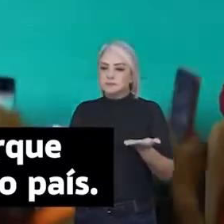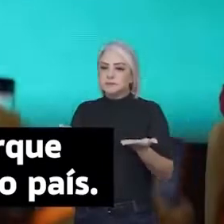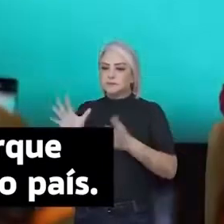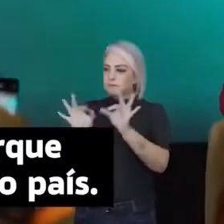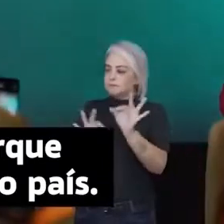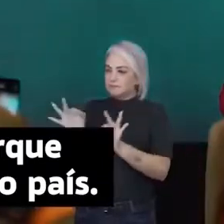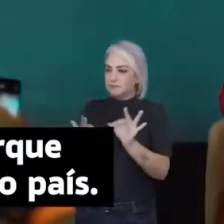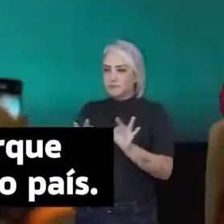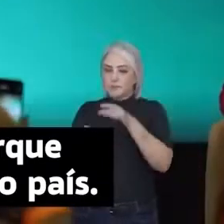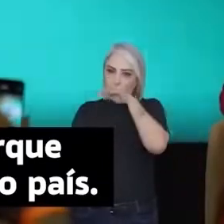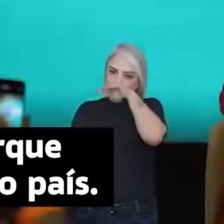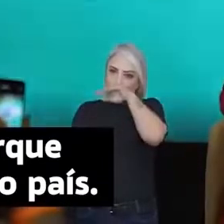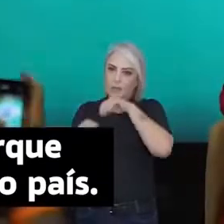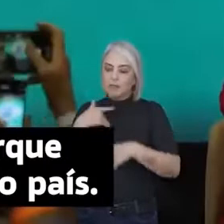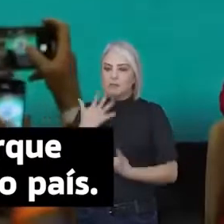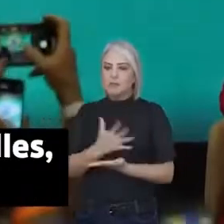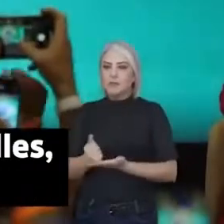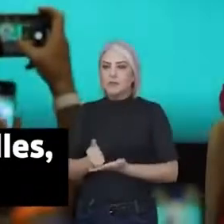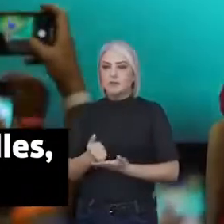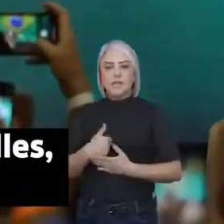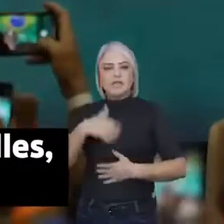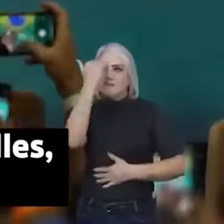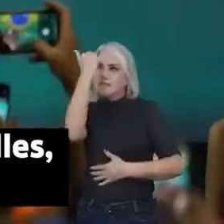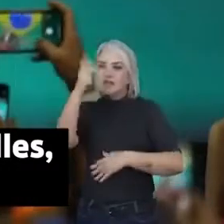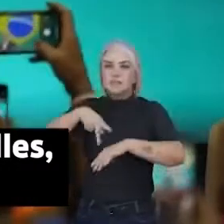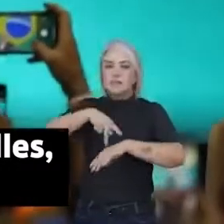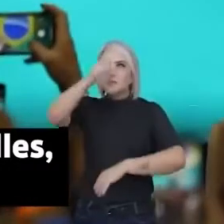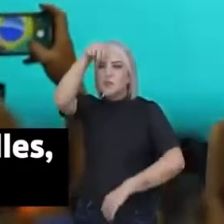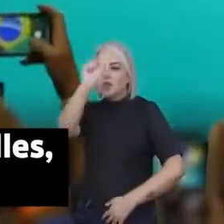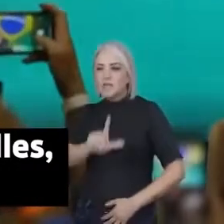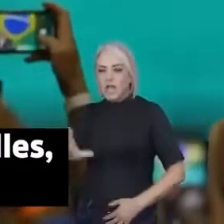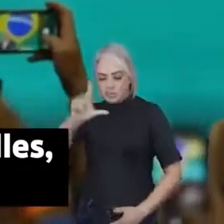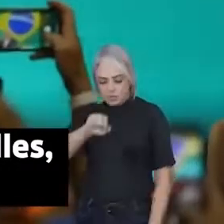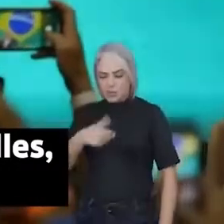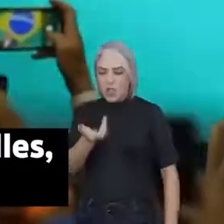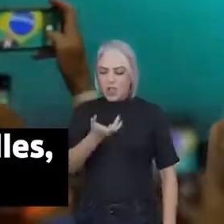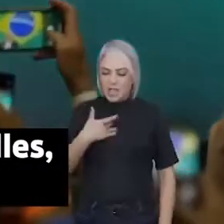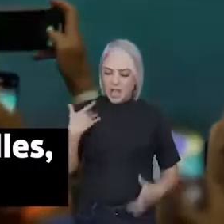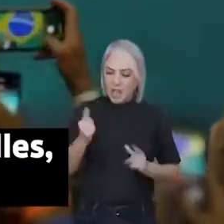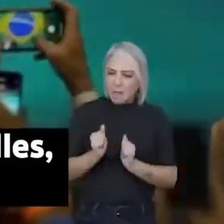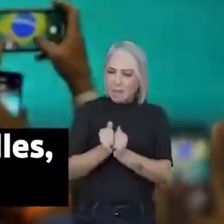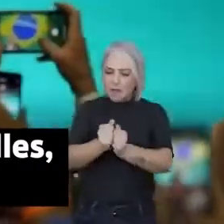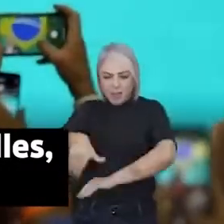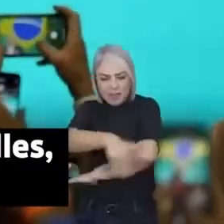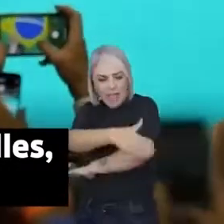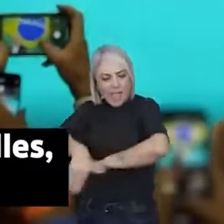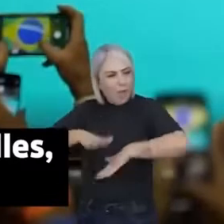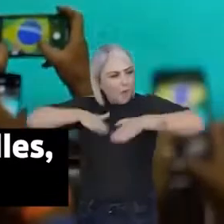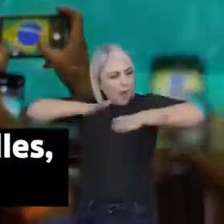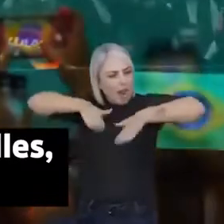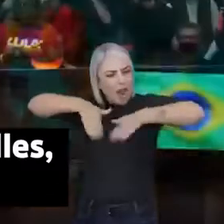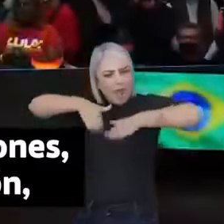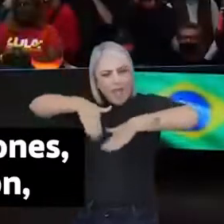nós vamos começar a percorrer esse país e nós queremos muita gente na rua, nós queremos muito